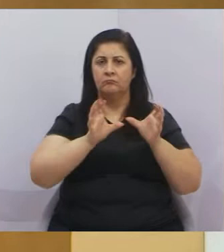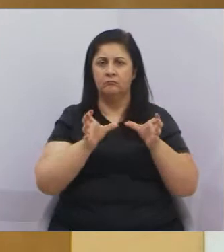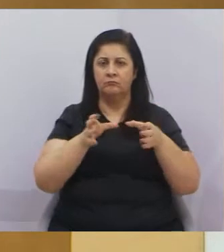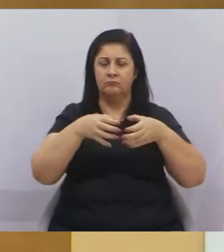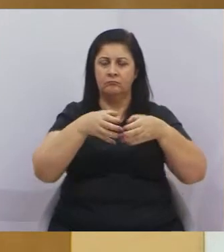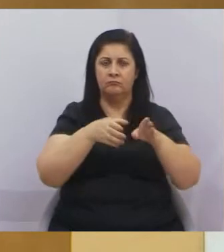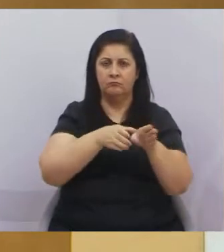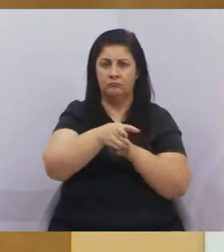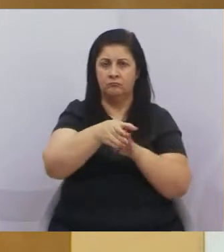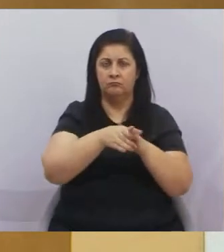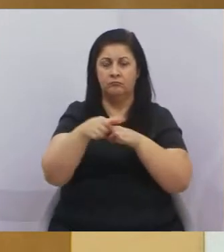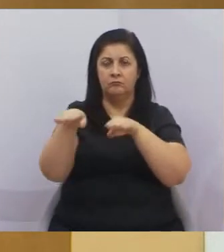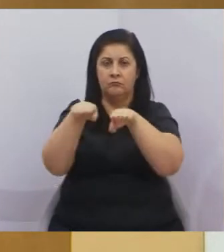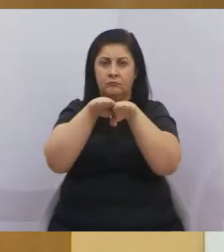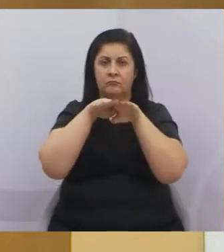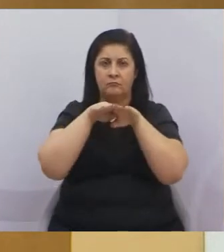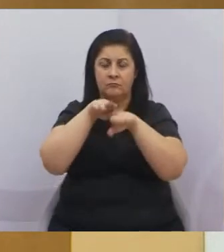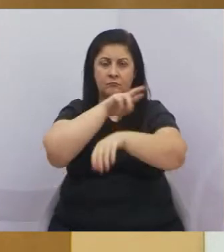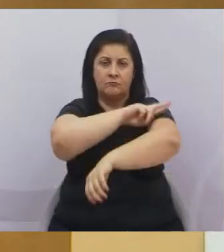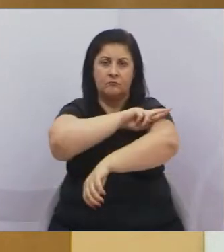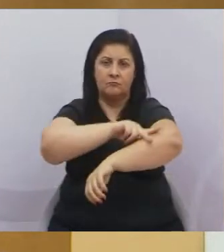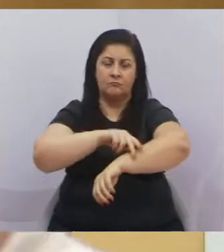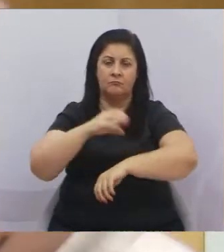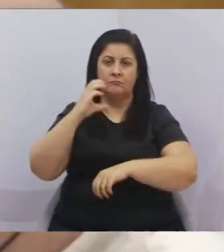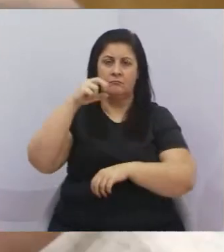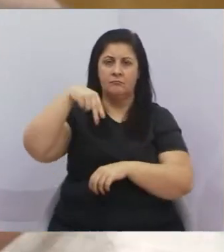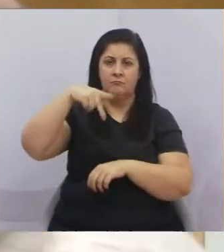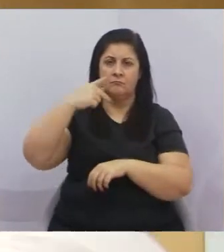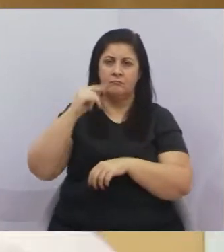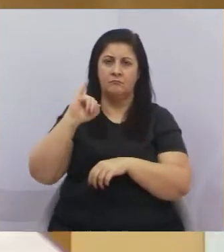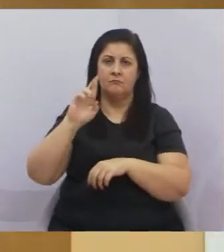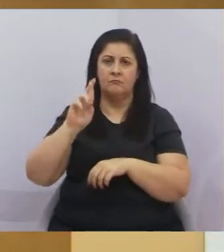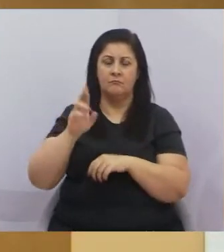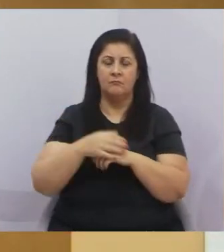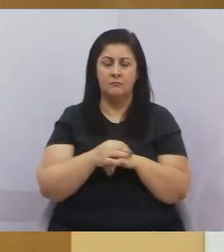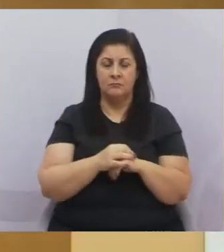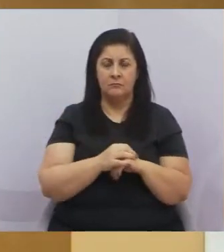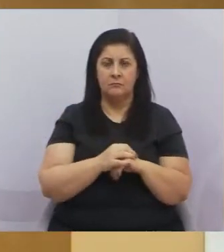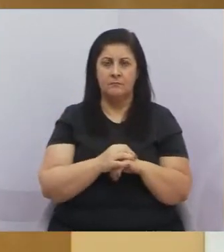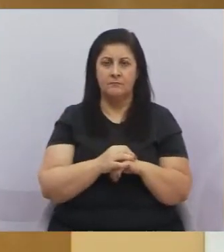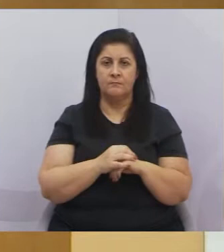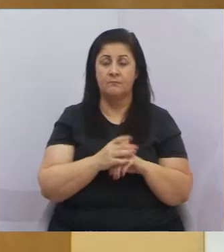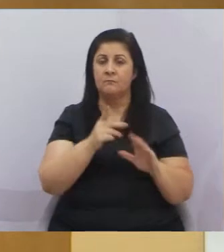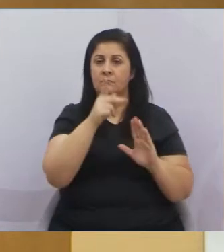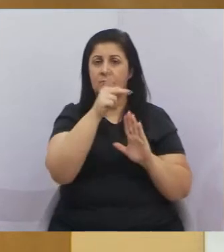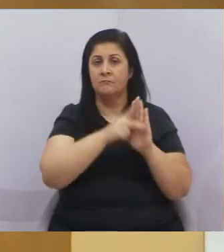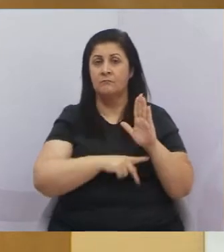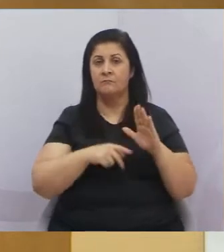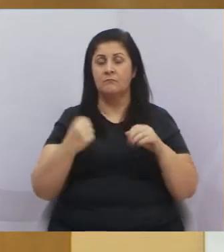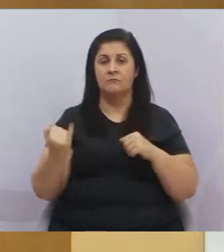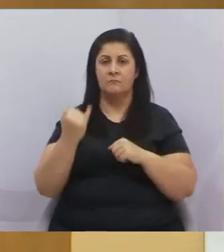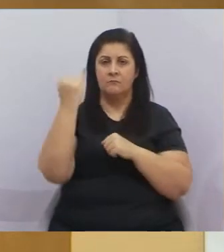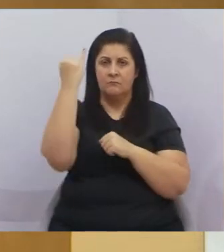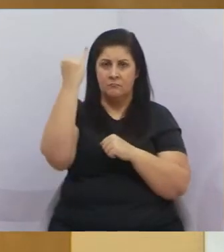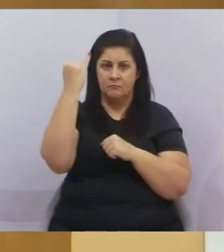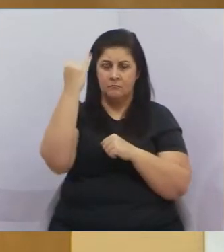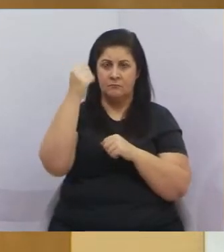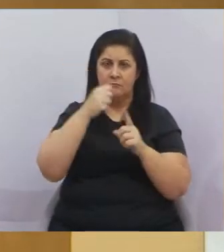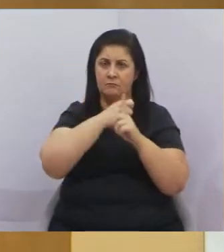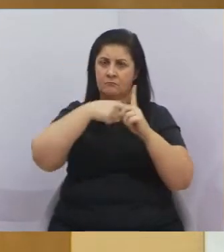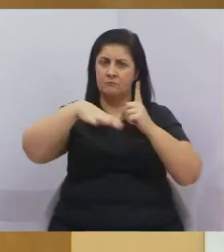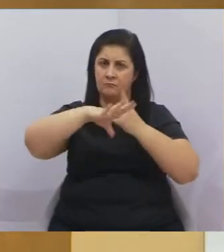Municipal de Promoção da Igualdade Racial, CMPIR de Jacareí. O presente projeto se faz necessário para uma